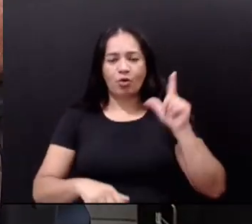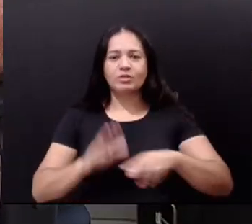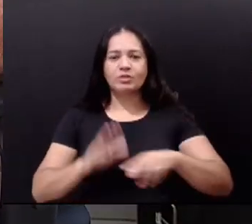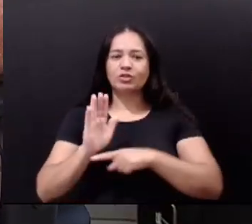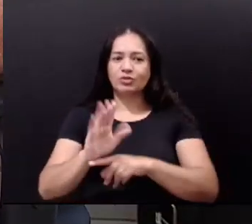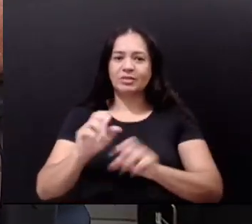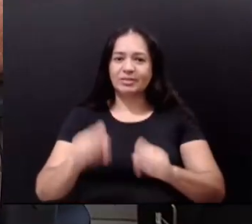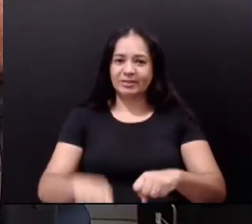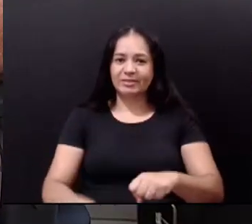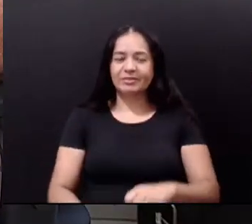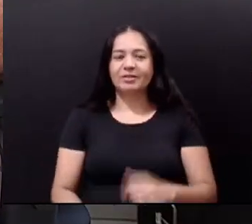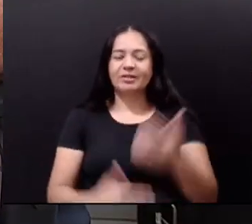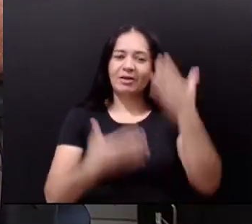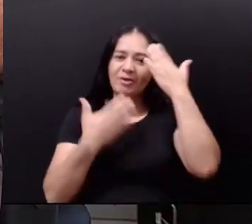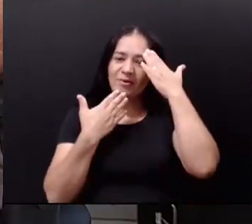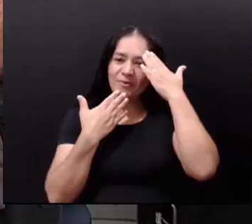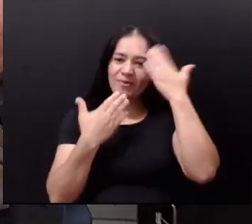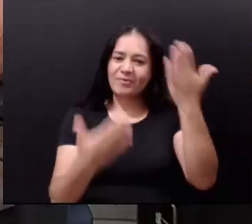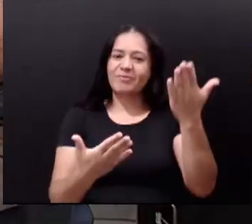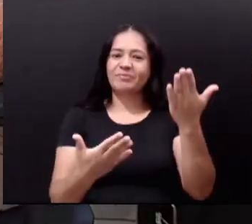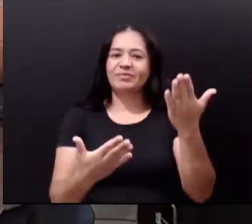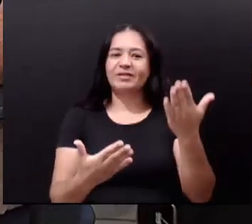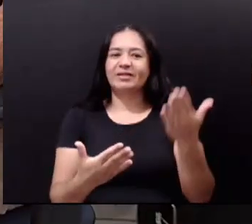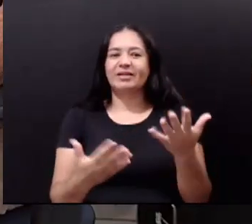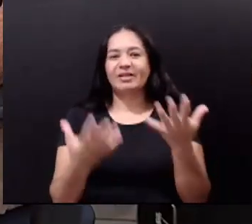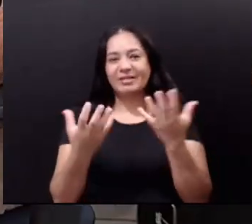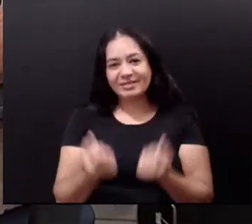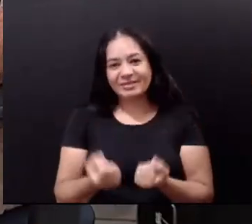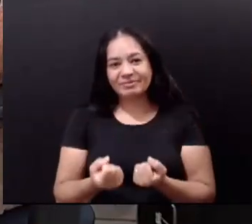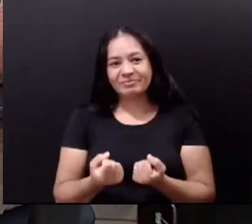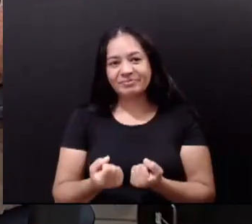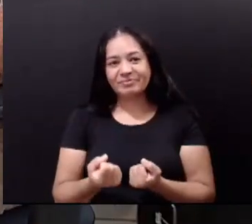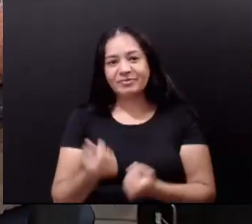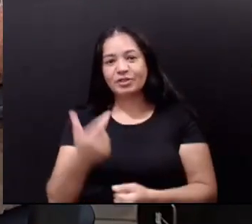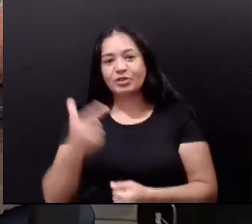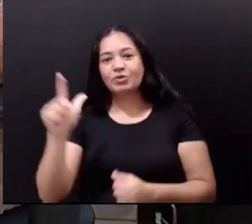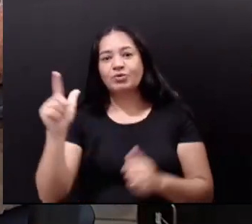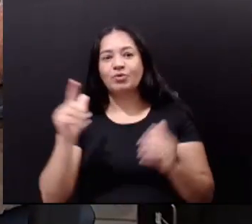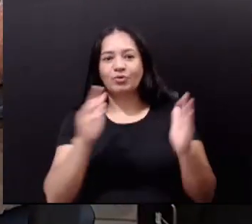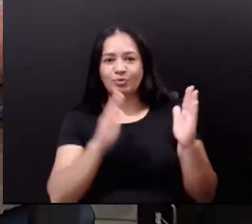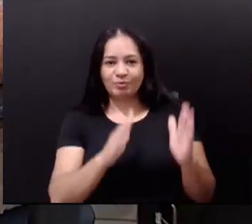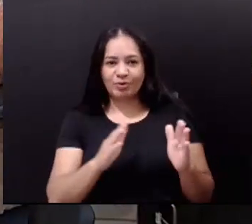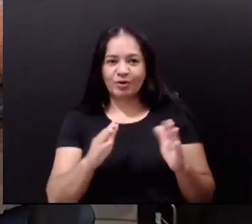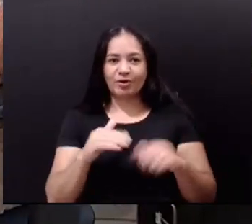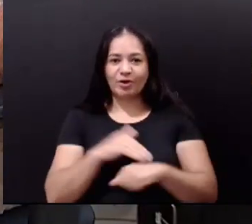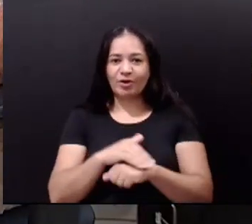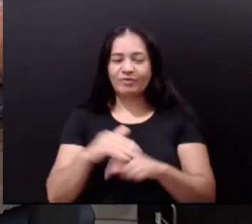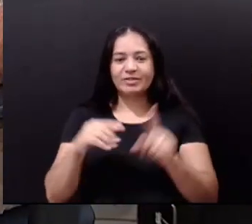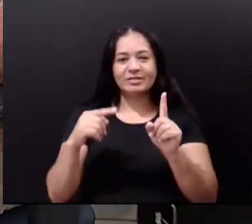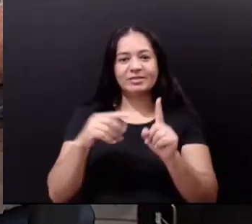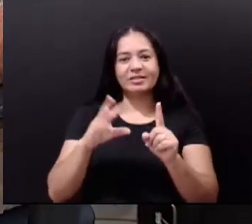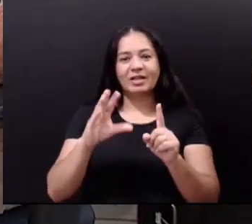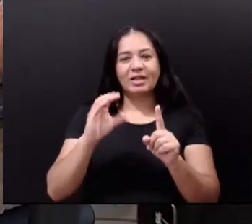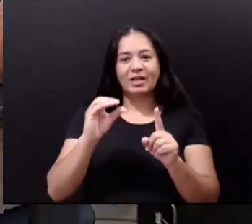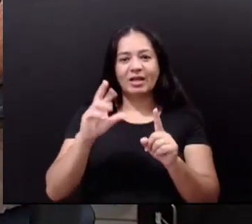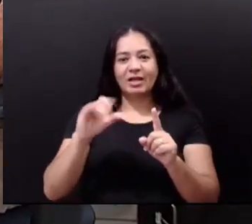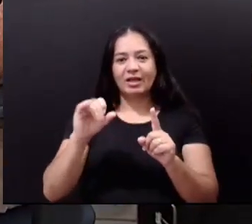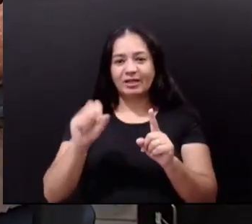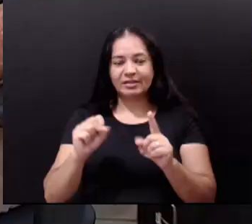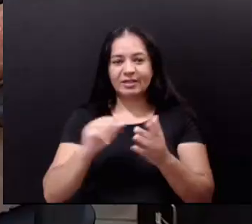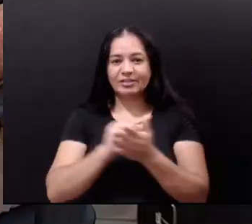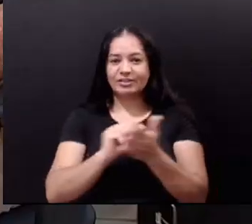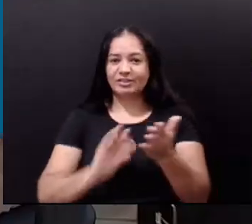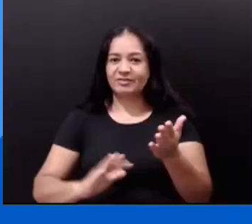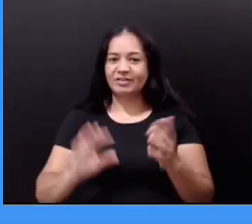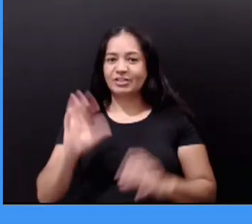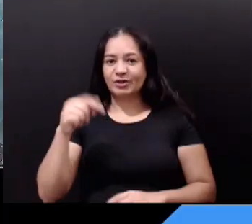obrigada, Falco, por nos receber. E no próximo bloco a gente vai falar com o Criso sobre as atividades que acontecem aqui nessa unidade. A gente